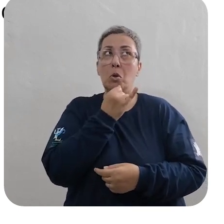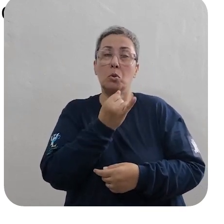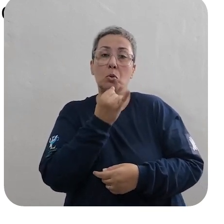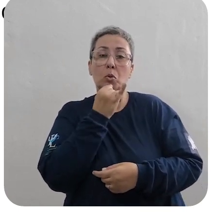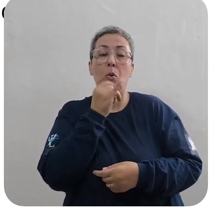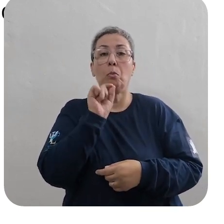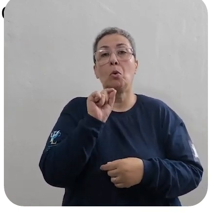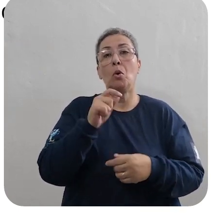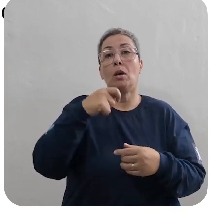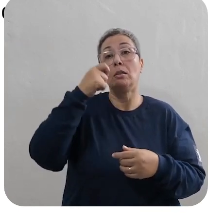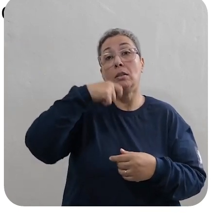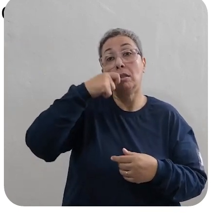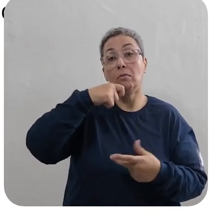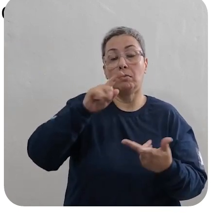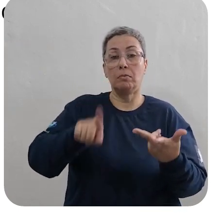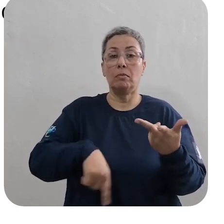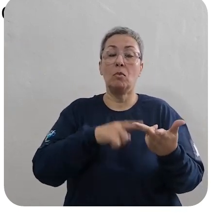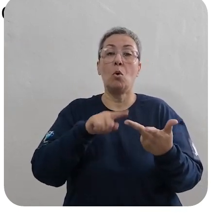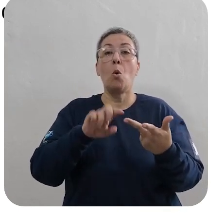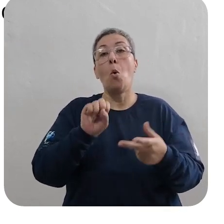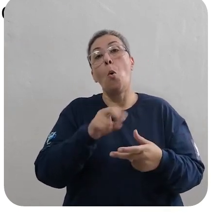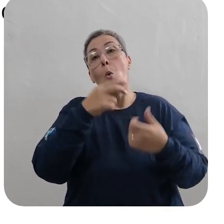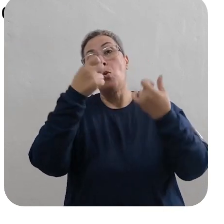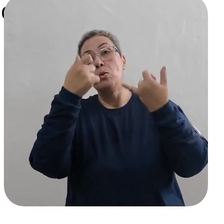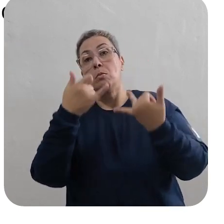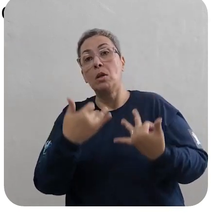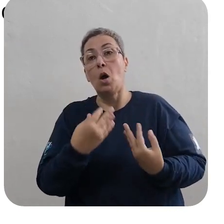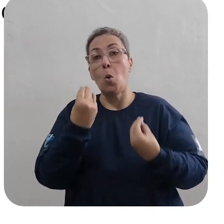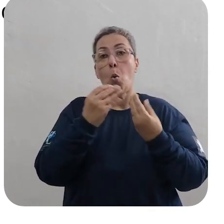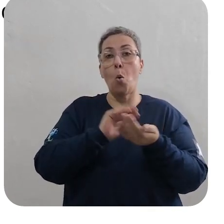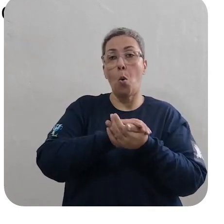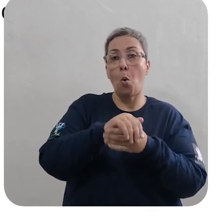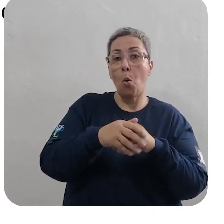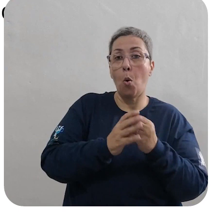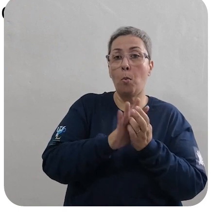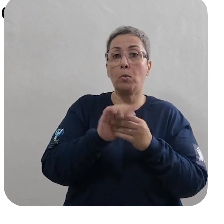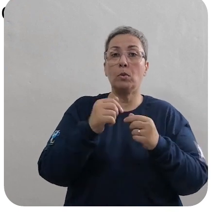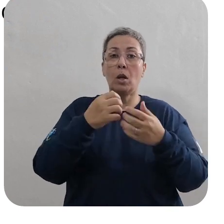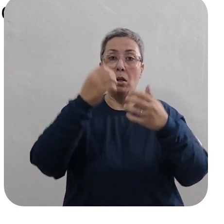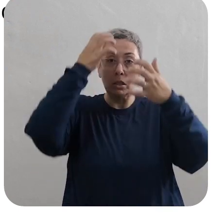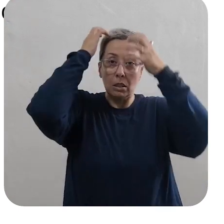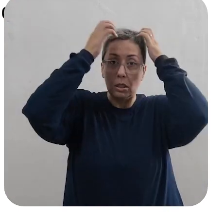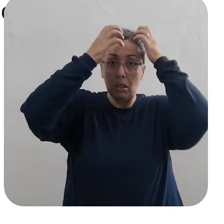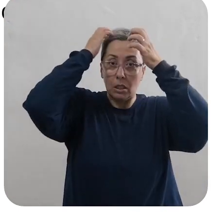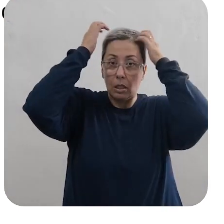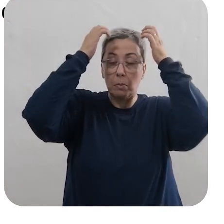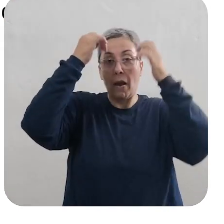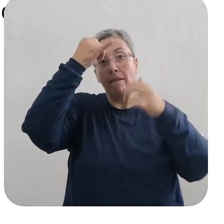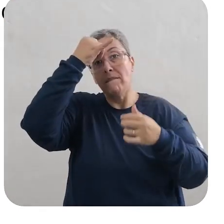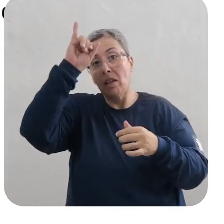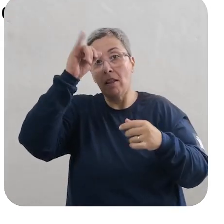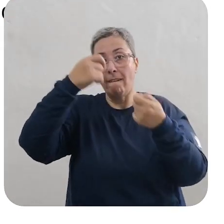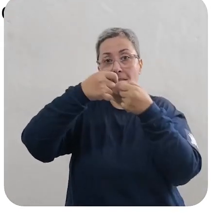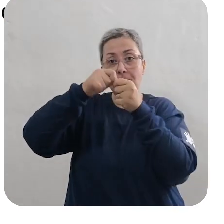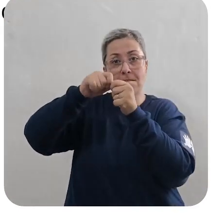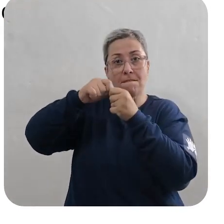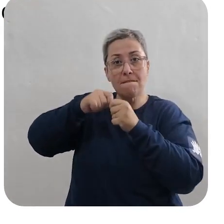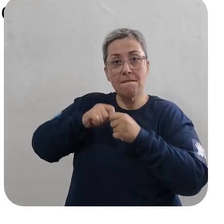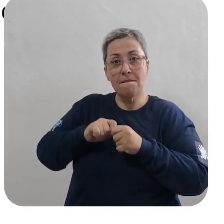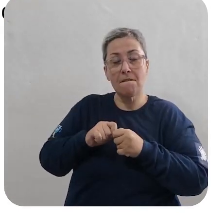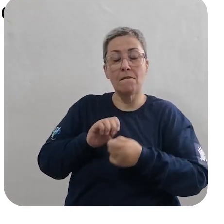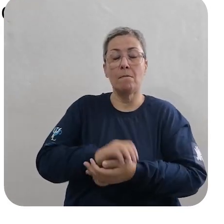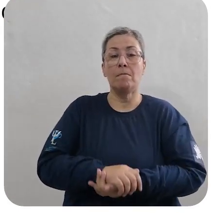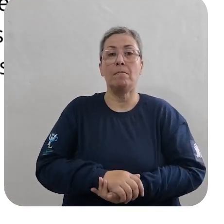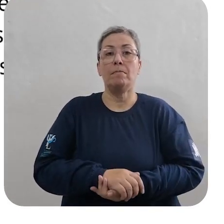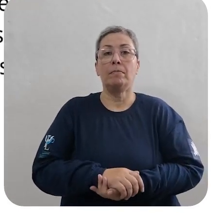por exemplo, escova de dentes ou explicando como lavar e cuidar dos cabelos para prevenir-se contra os piolhos.